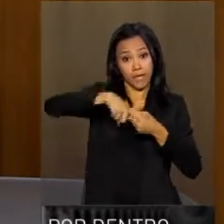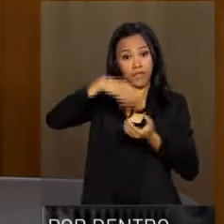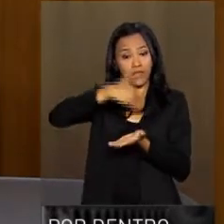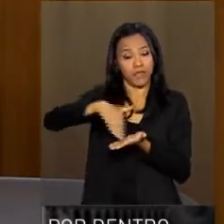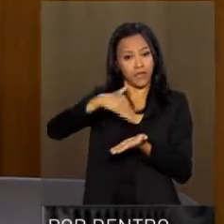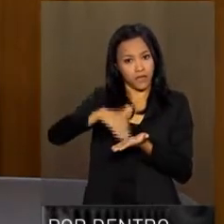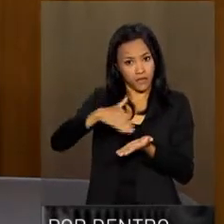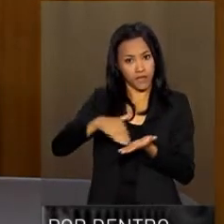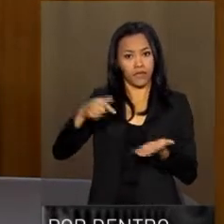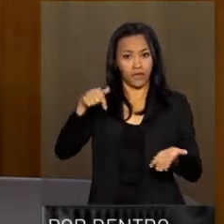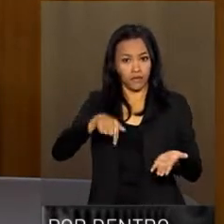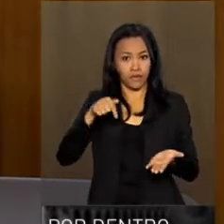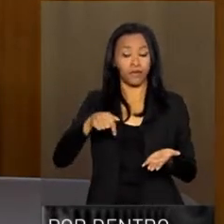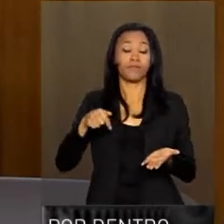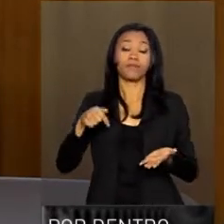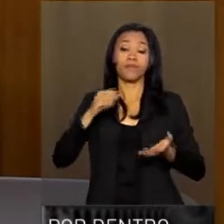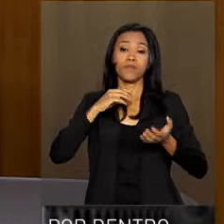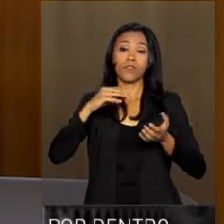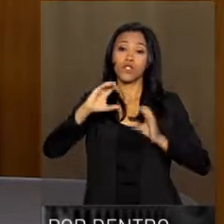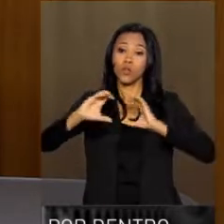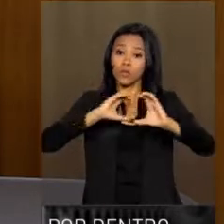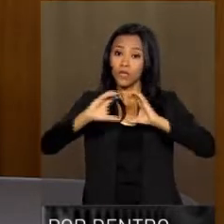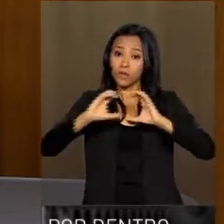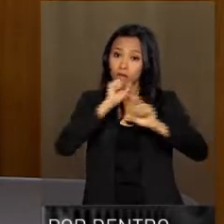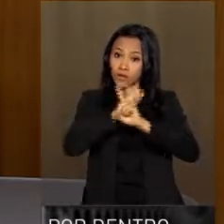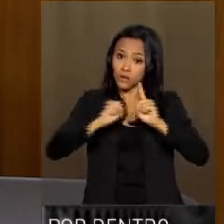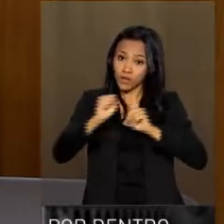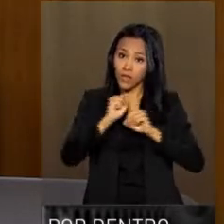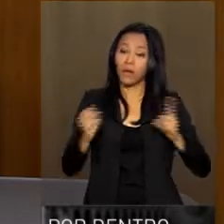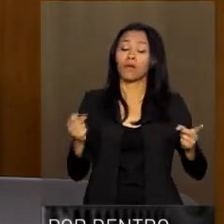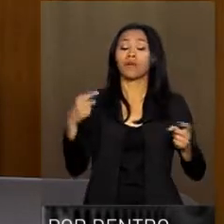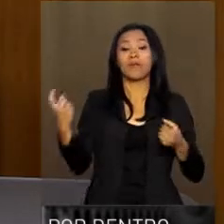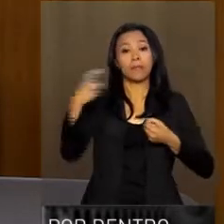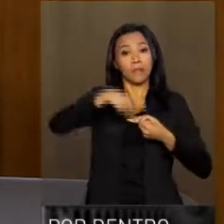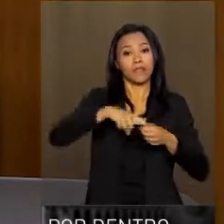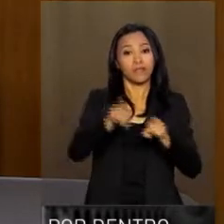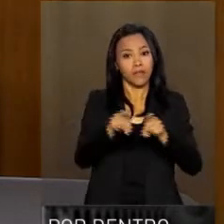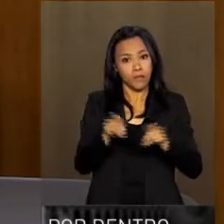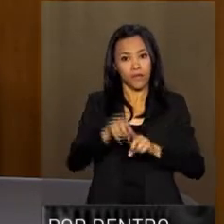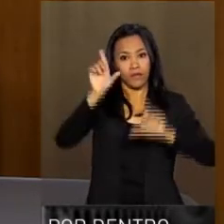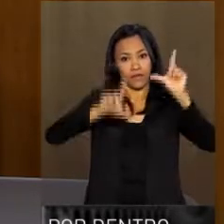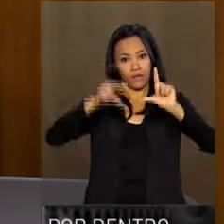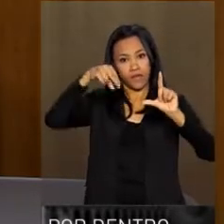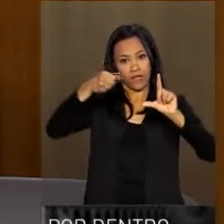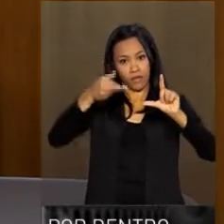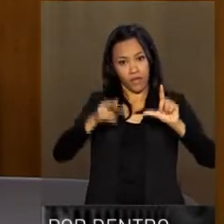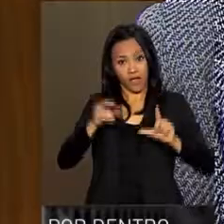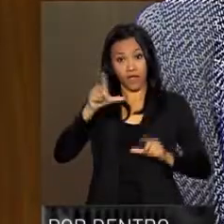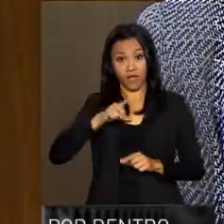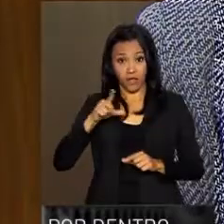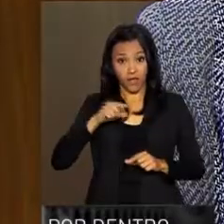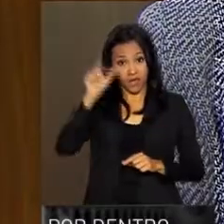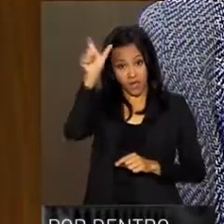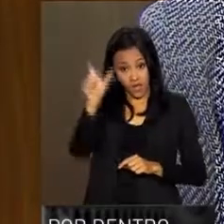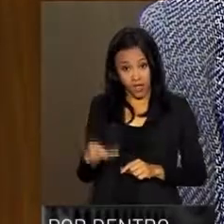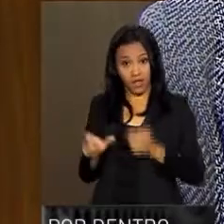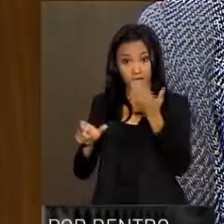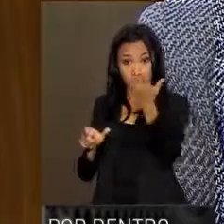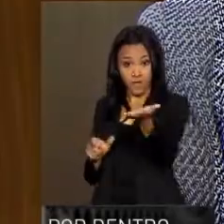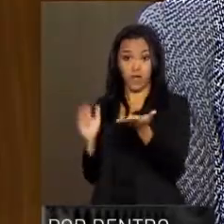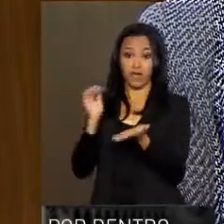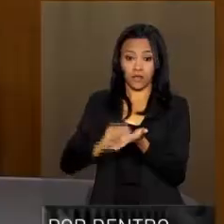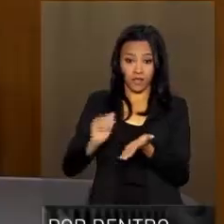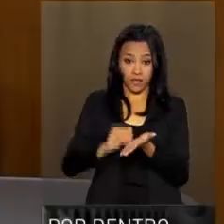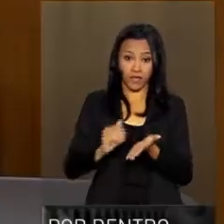com a tv nbr hoje temos a presença da secretária fátima pelaes da secretaria de políticas para as mulheres da presidência da